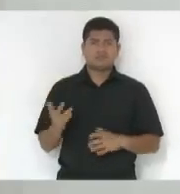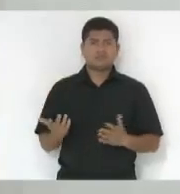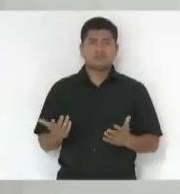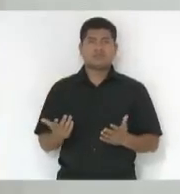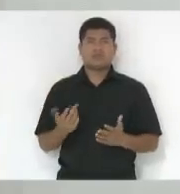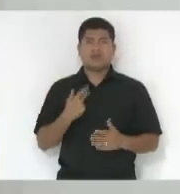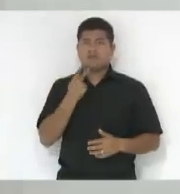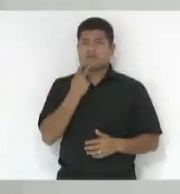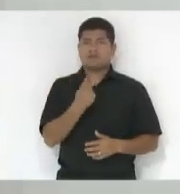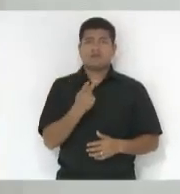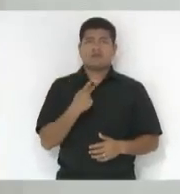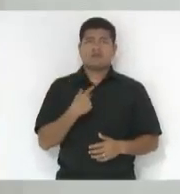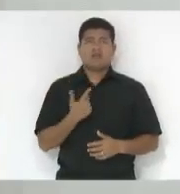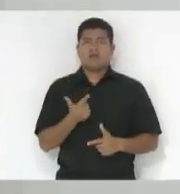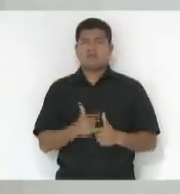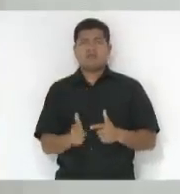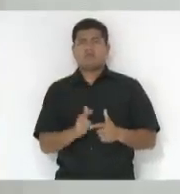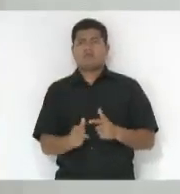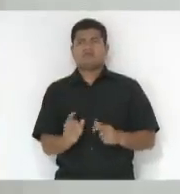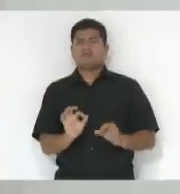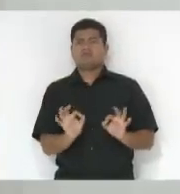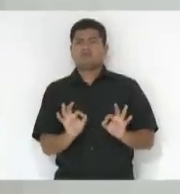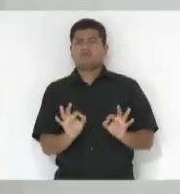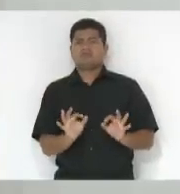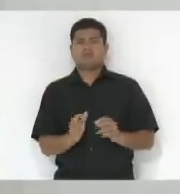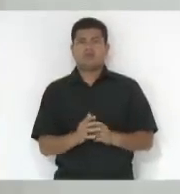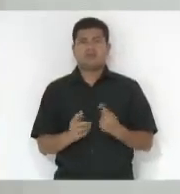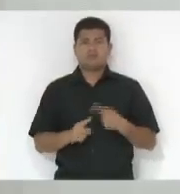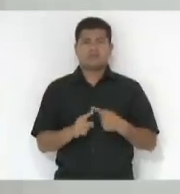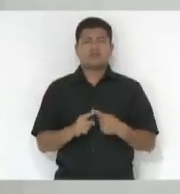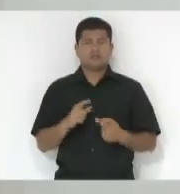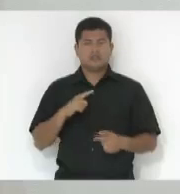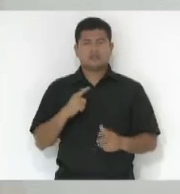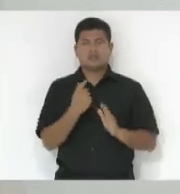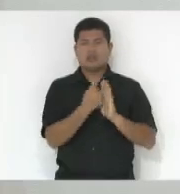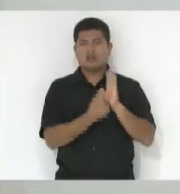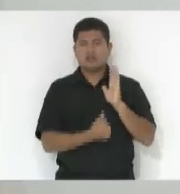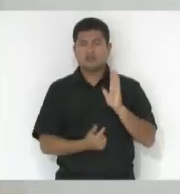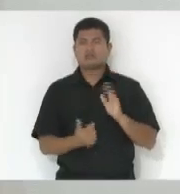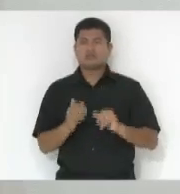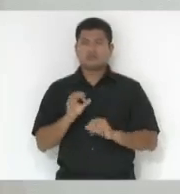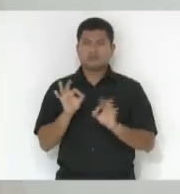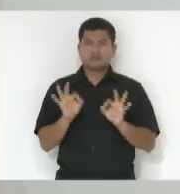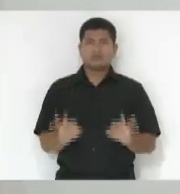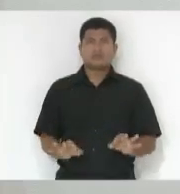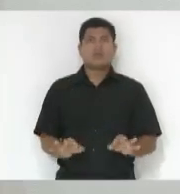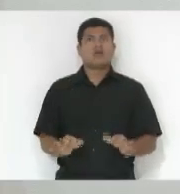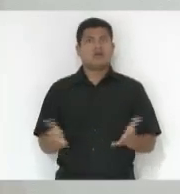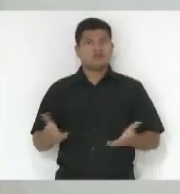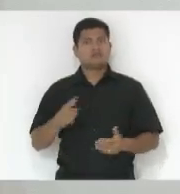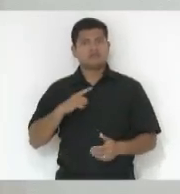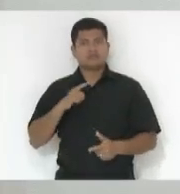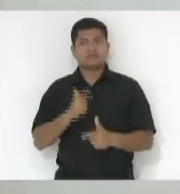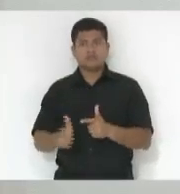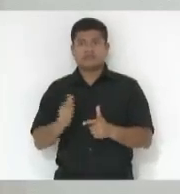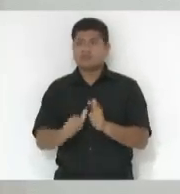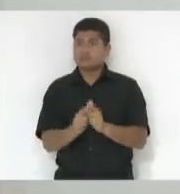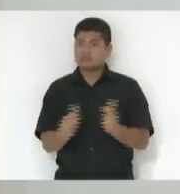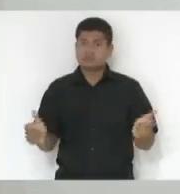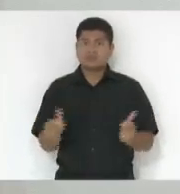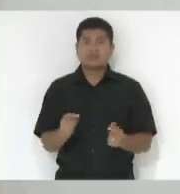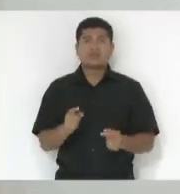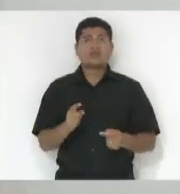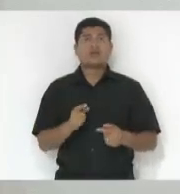que aquilo não ia ter muito problema, porque eles tinham um orçamento para isso. Pois é, teve muito problema. E um dos problemas foi